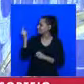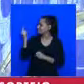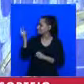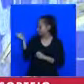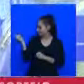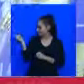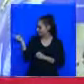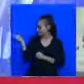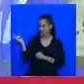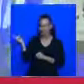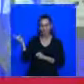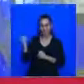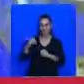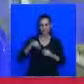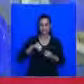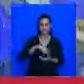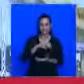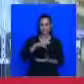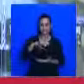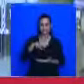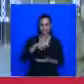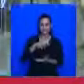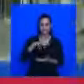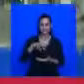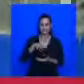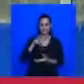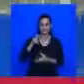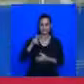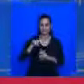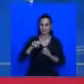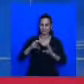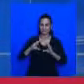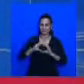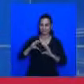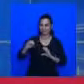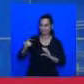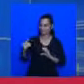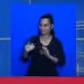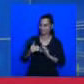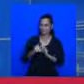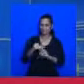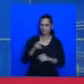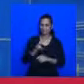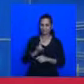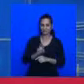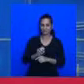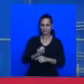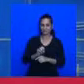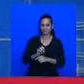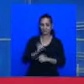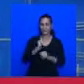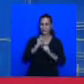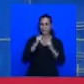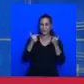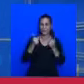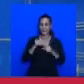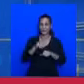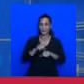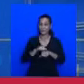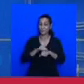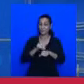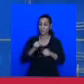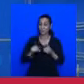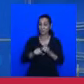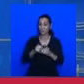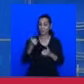Valendo! Globo carregado, embaralhando 50 bolas numeradas de 0 a 50. Boa sorte. Vamos chamar o